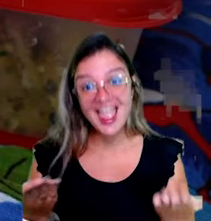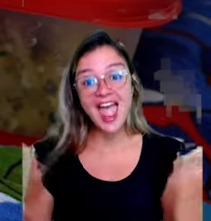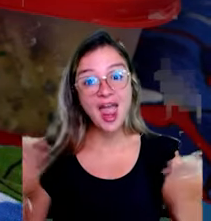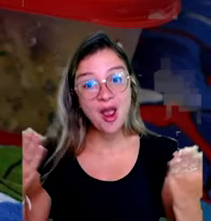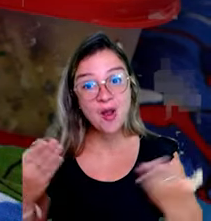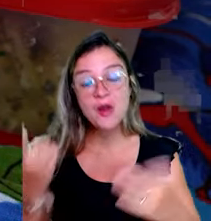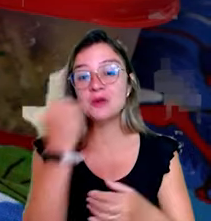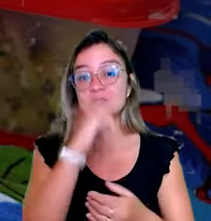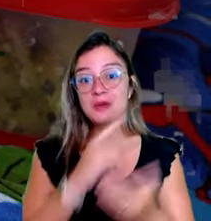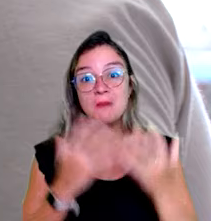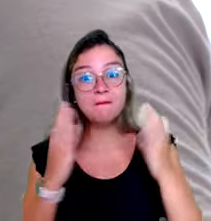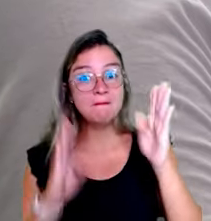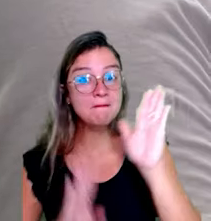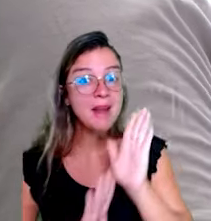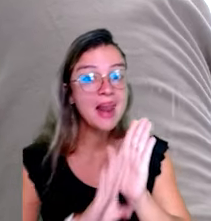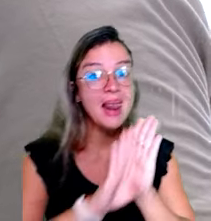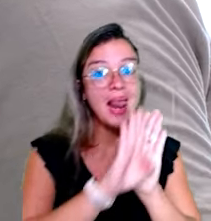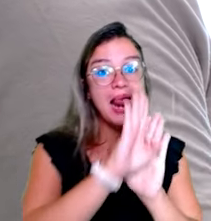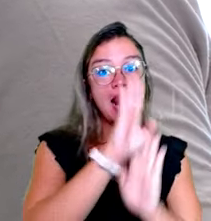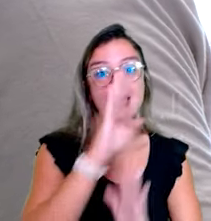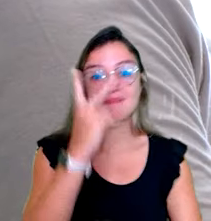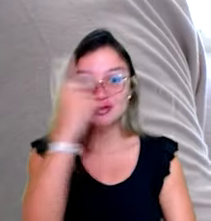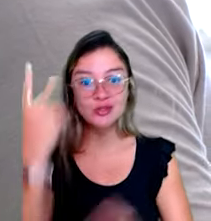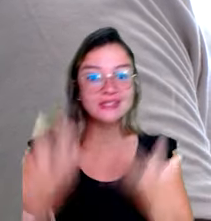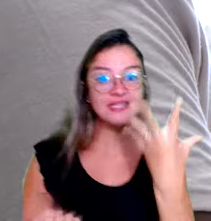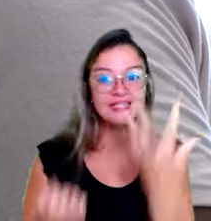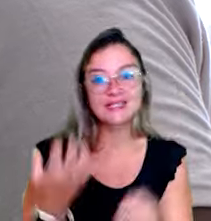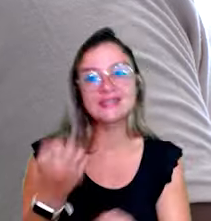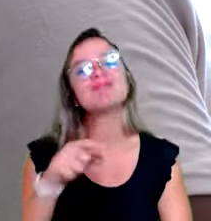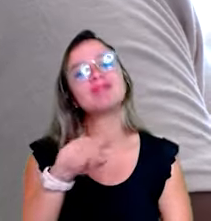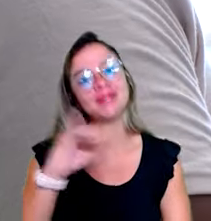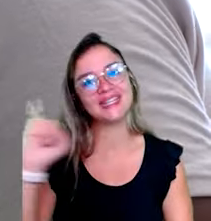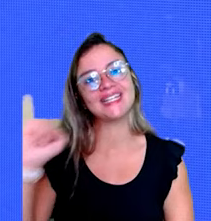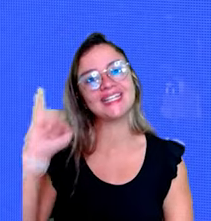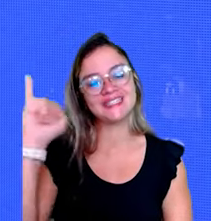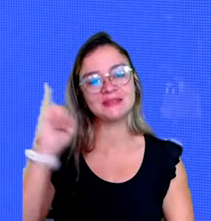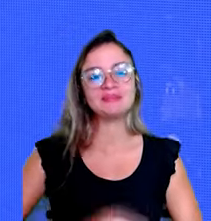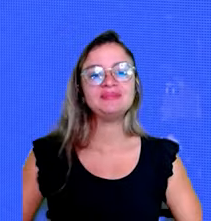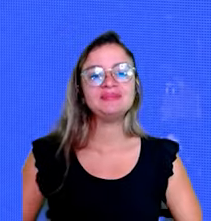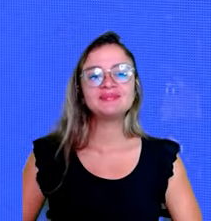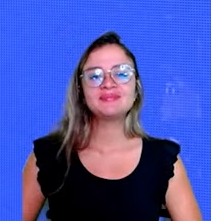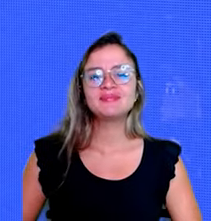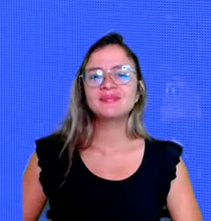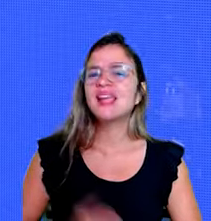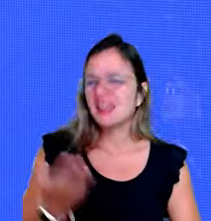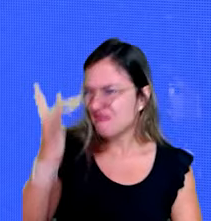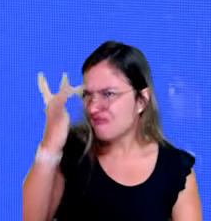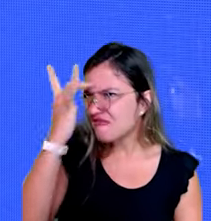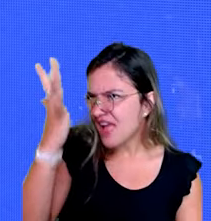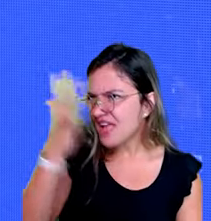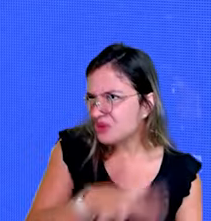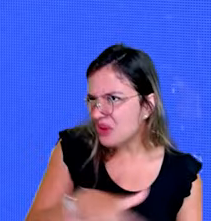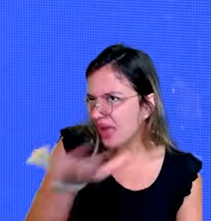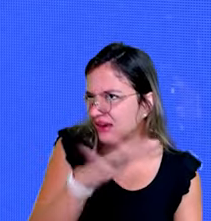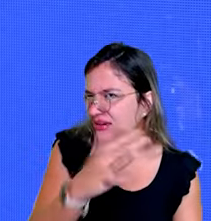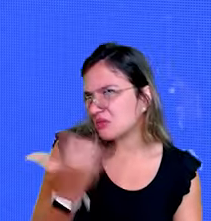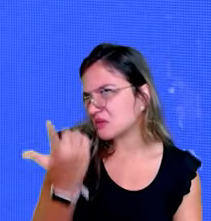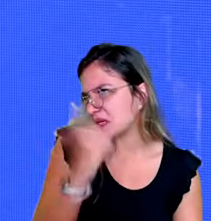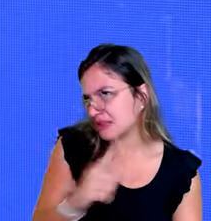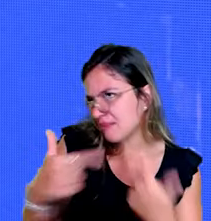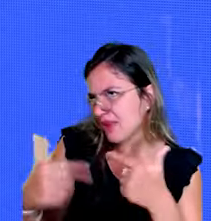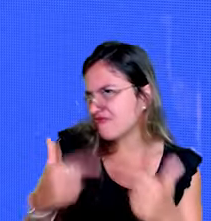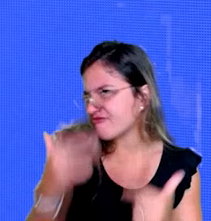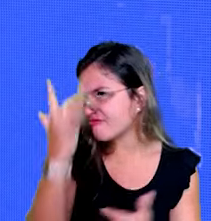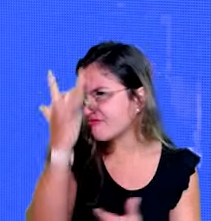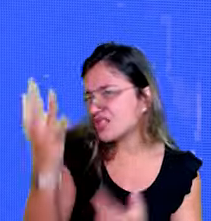razoavelmente bem, né? Isso é muito importante. E é simples começar um negócio nesse ramo? Vamos